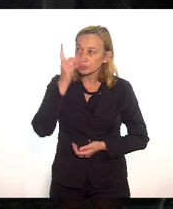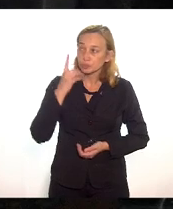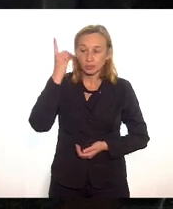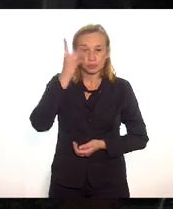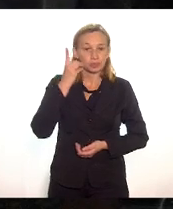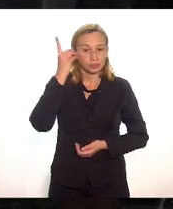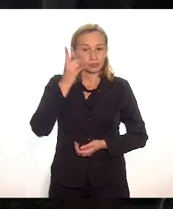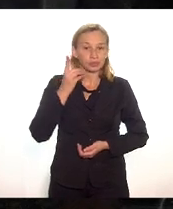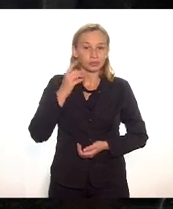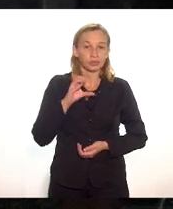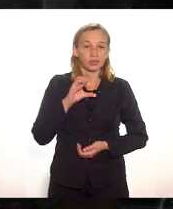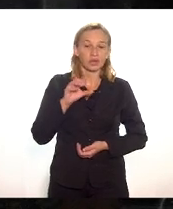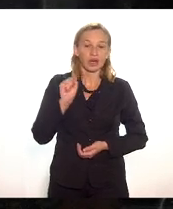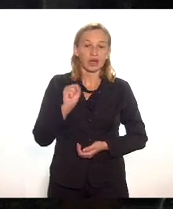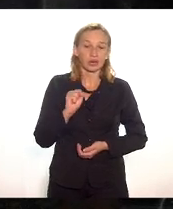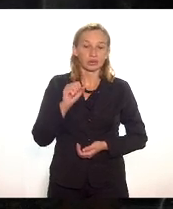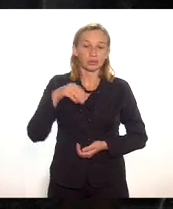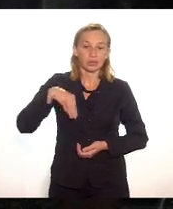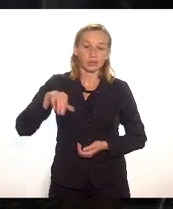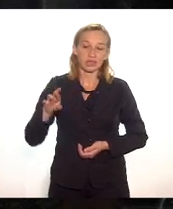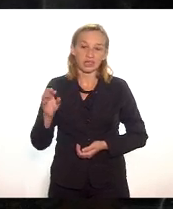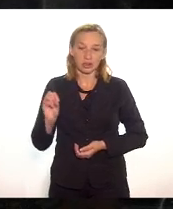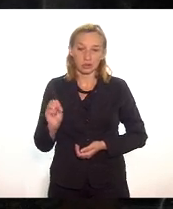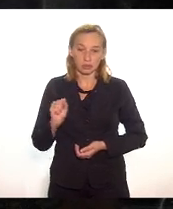Deputado Carlos Macedo.